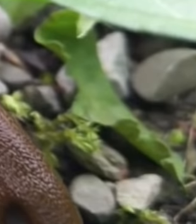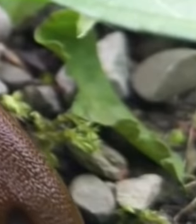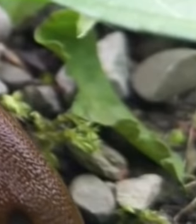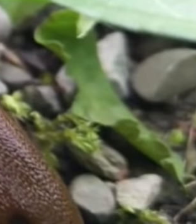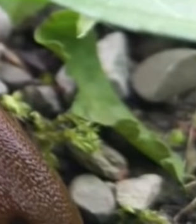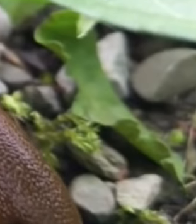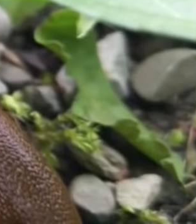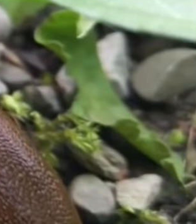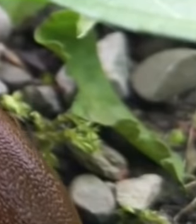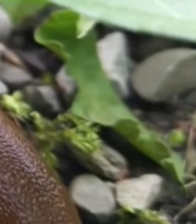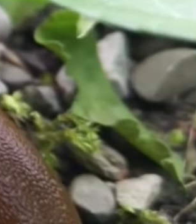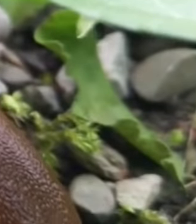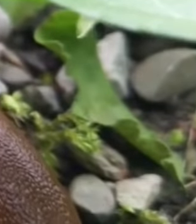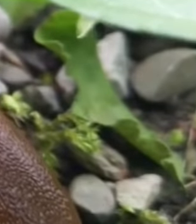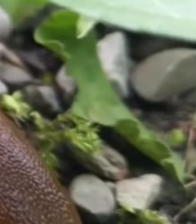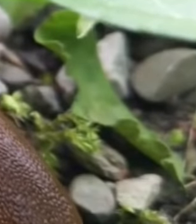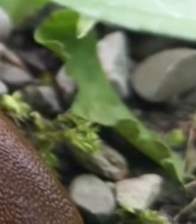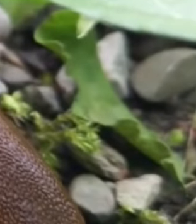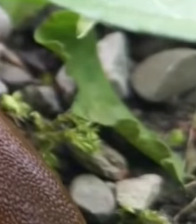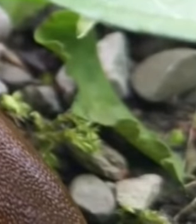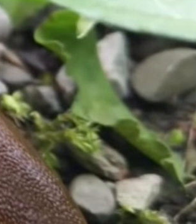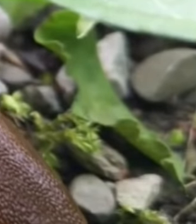e aí